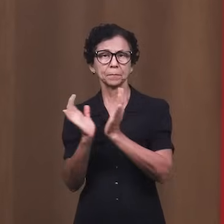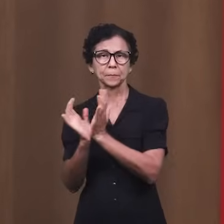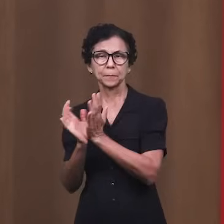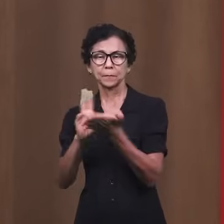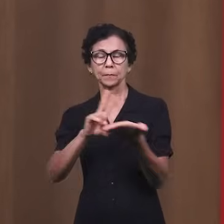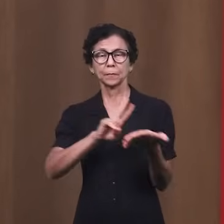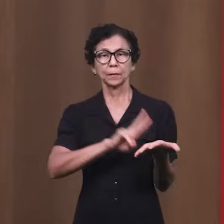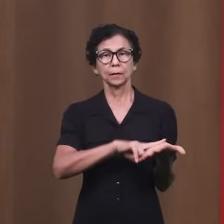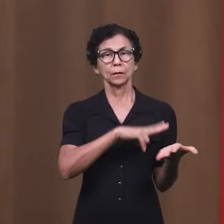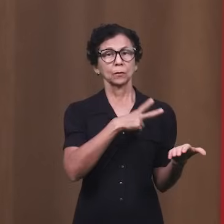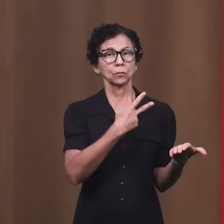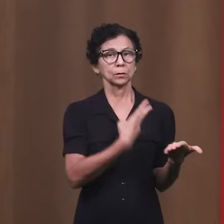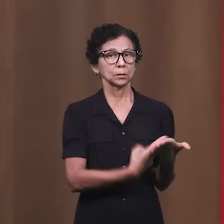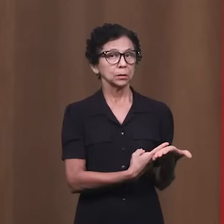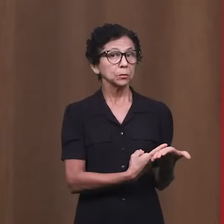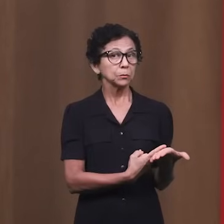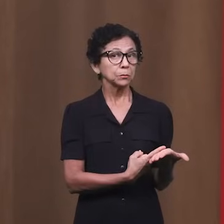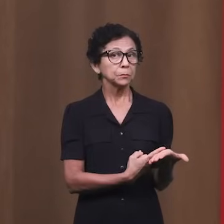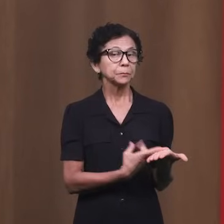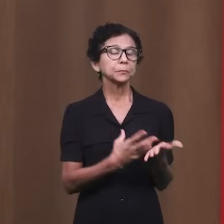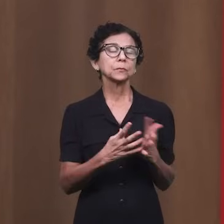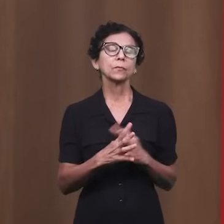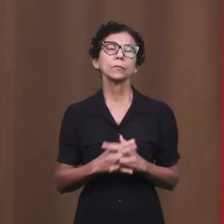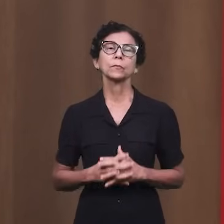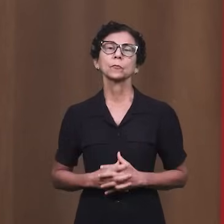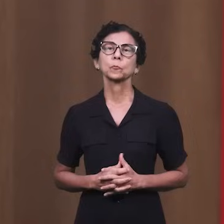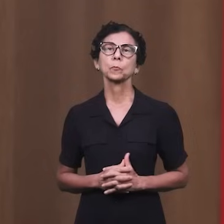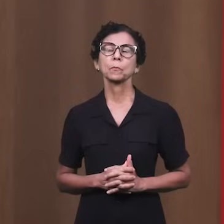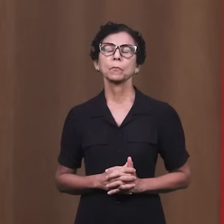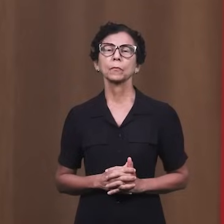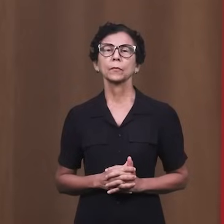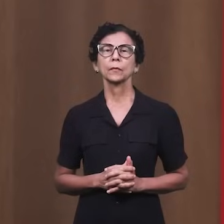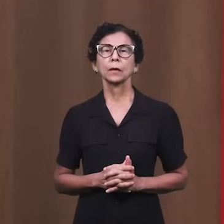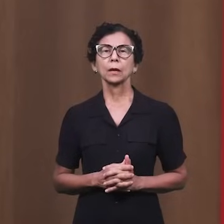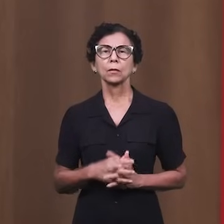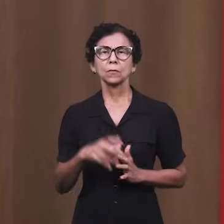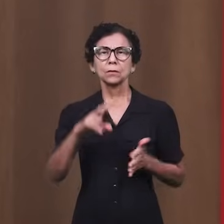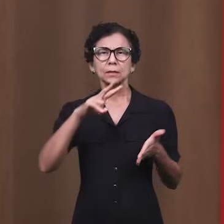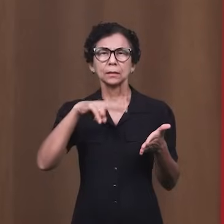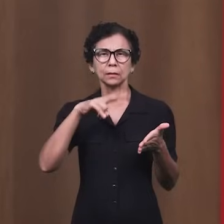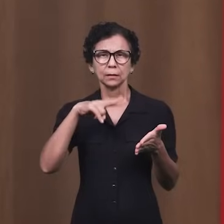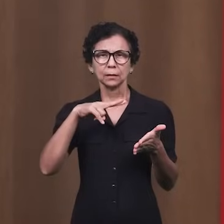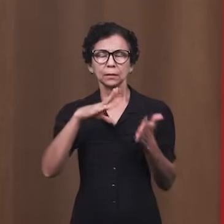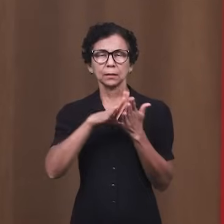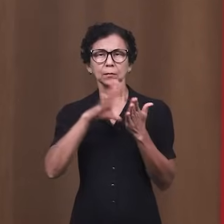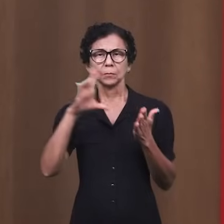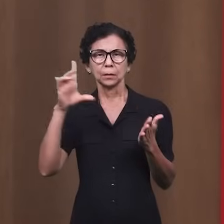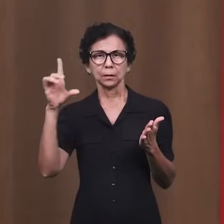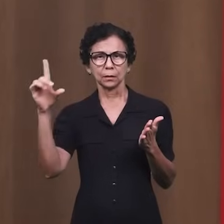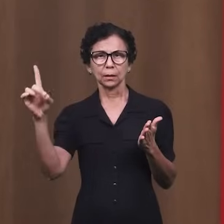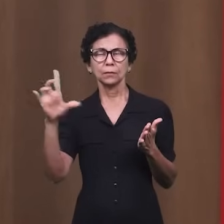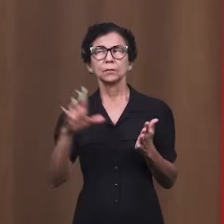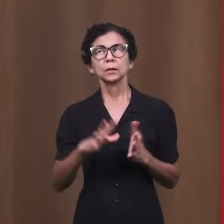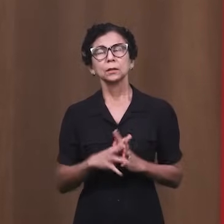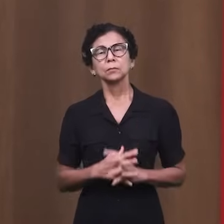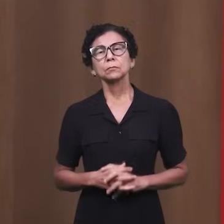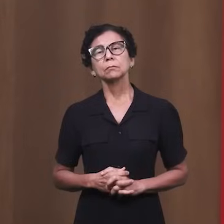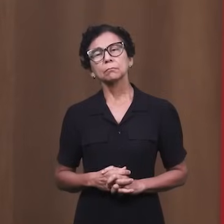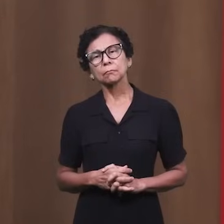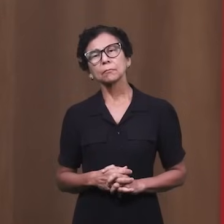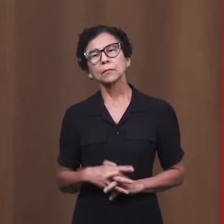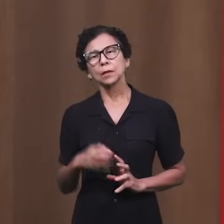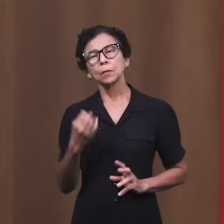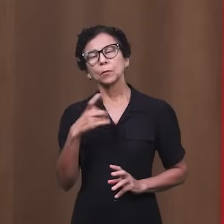e o que eu diria era o seguinte que vale a pena se você for ler a palavra vale a pena você ter em casa